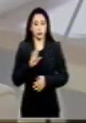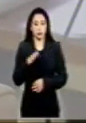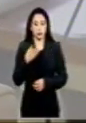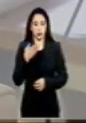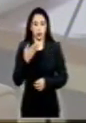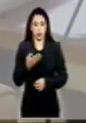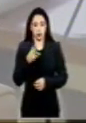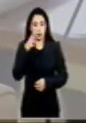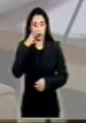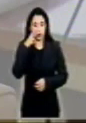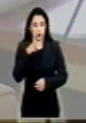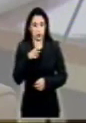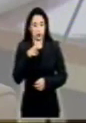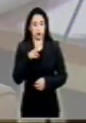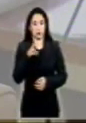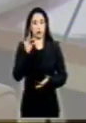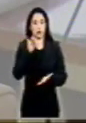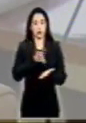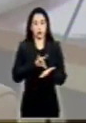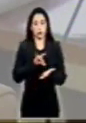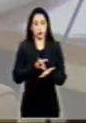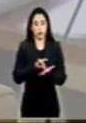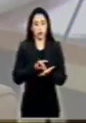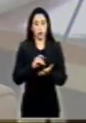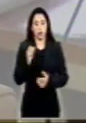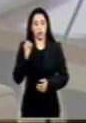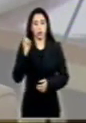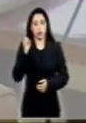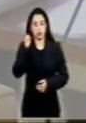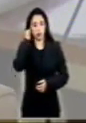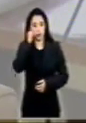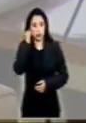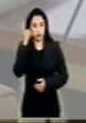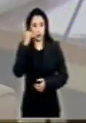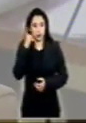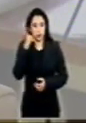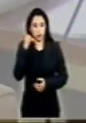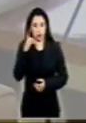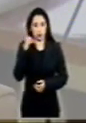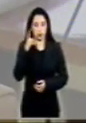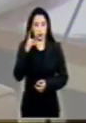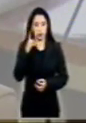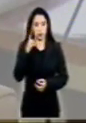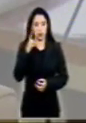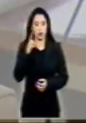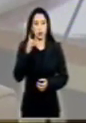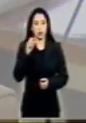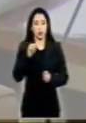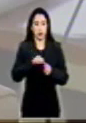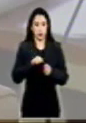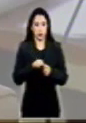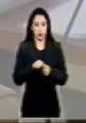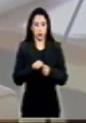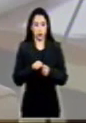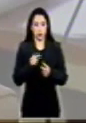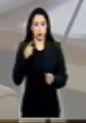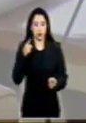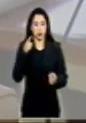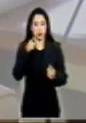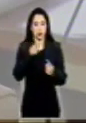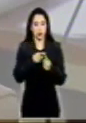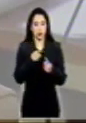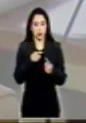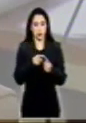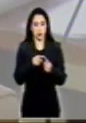caso concreto parlamentar figurou formalmente ou ao menos de fato como destinatário da apuração